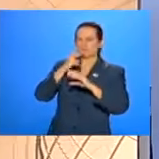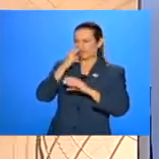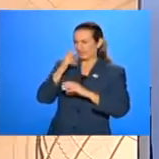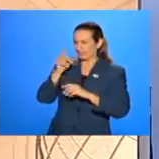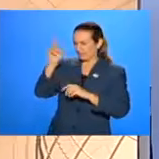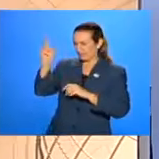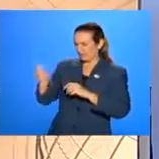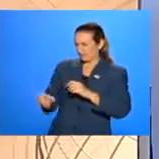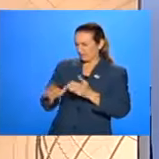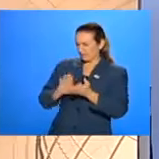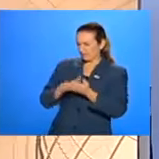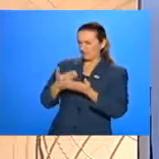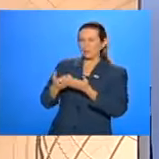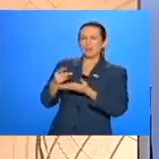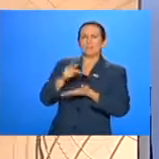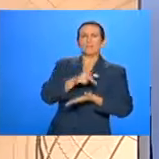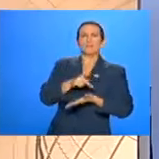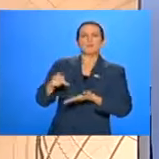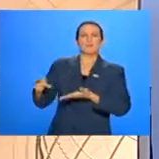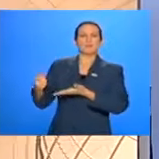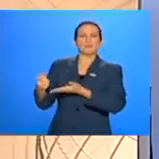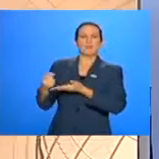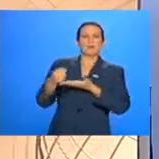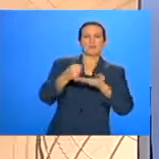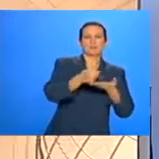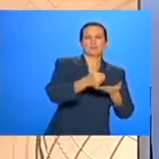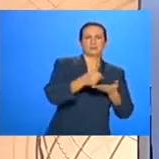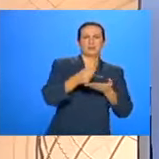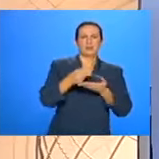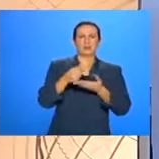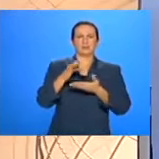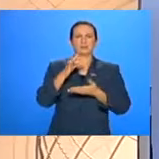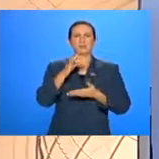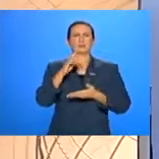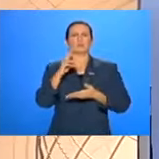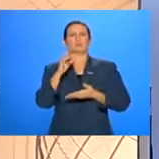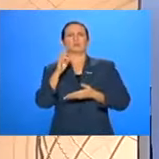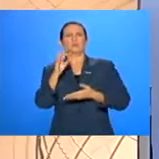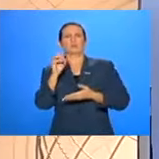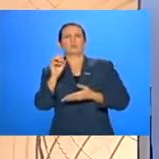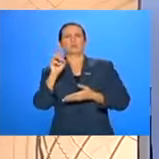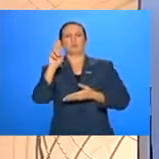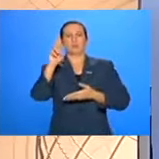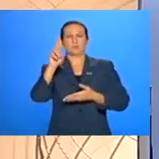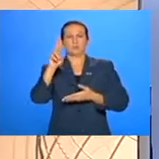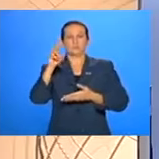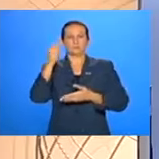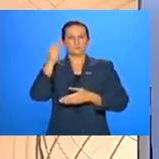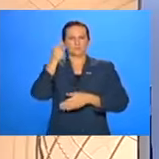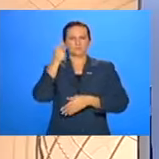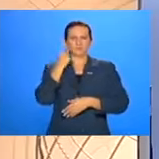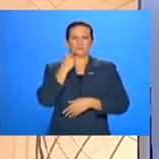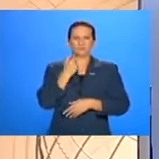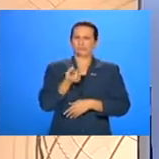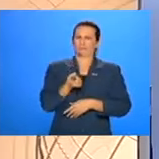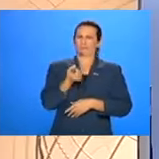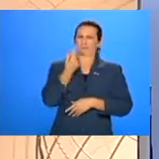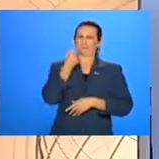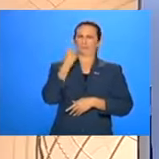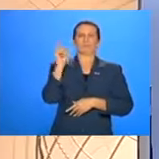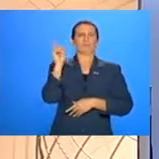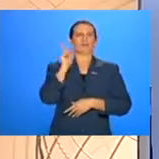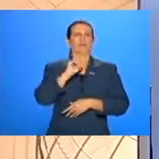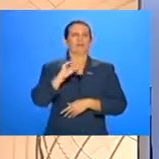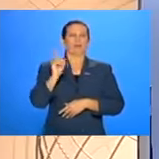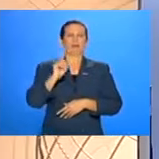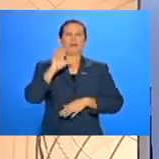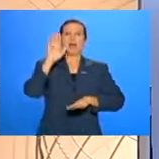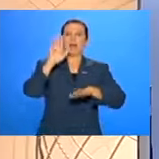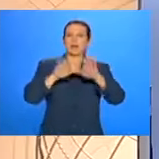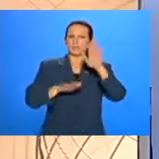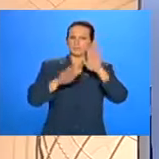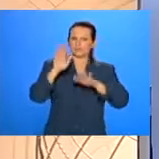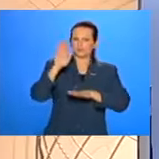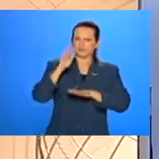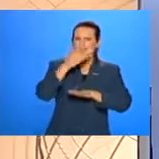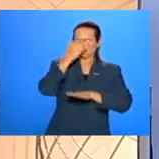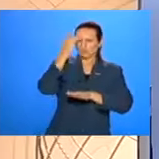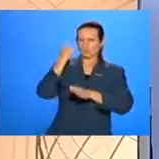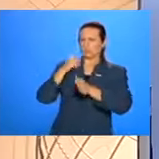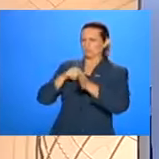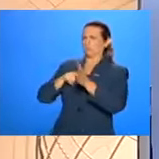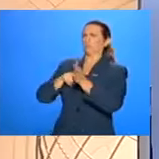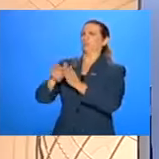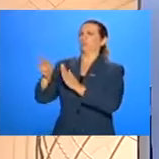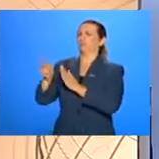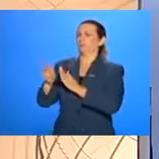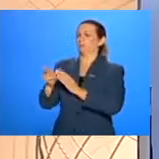até mesmo como um tutor dos surdos. Ainda é muito comum o intérprete ser questionado quanto